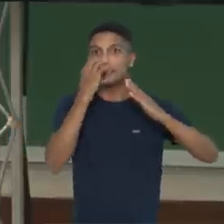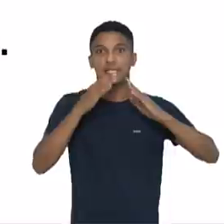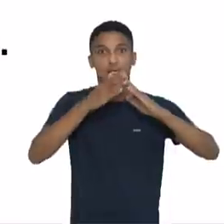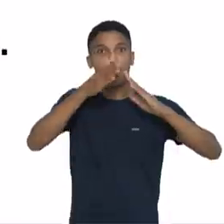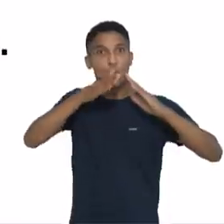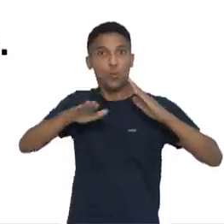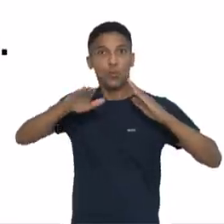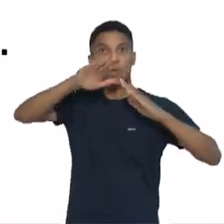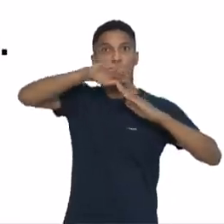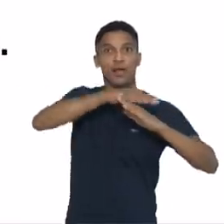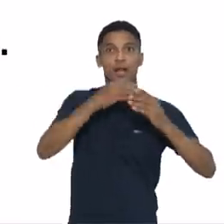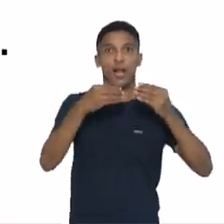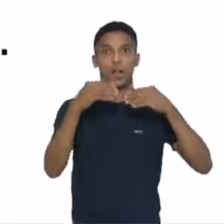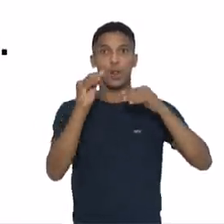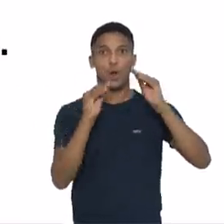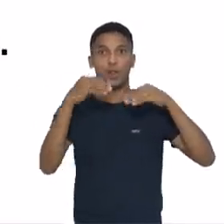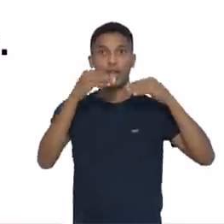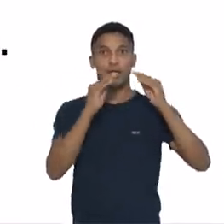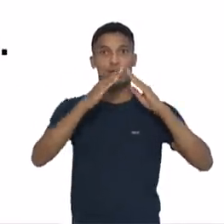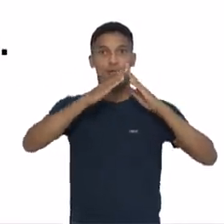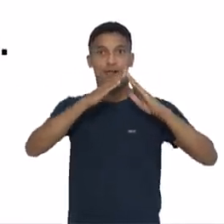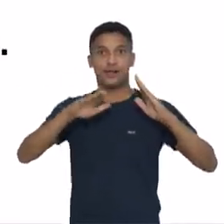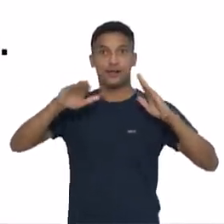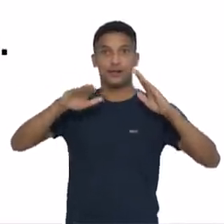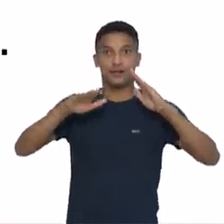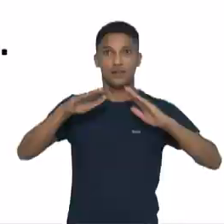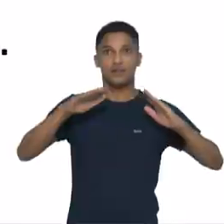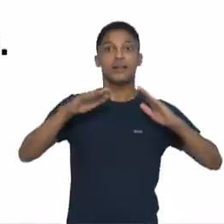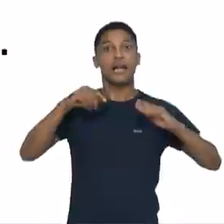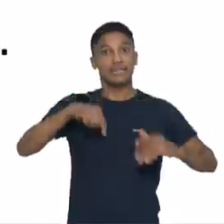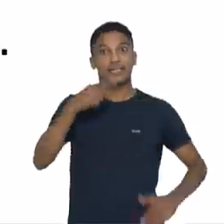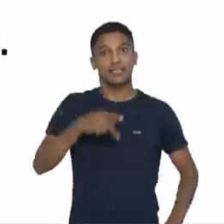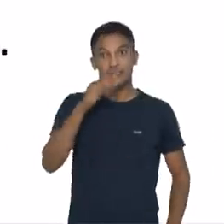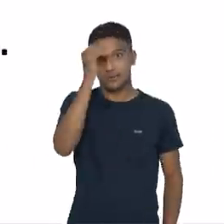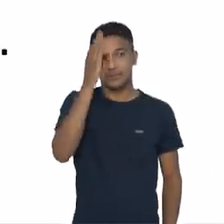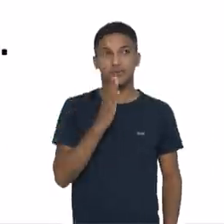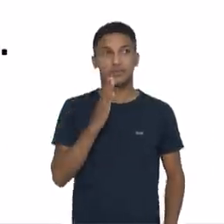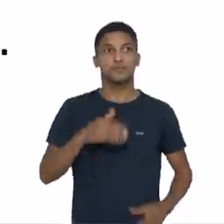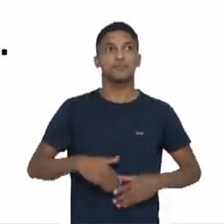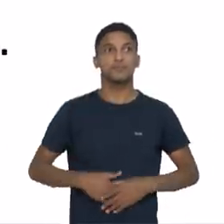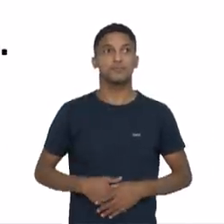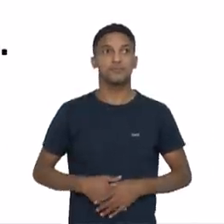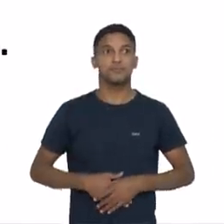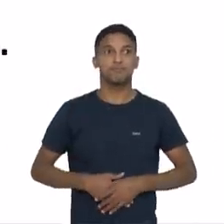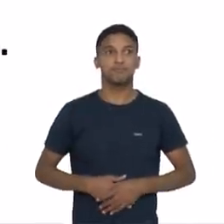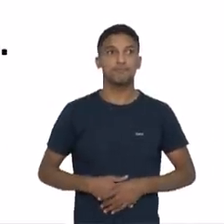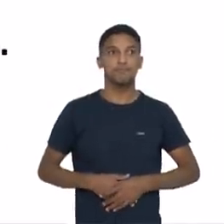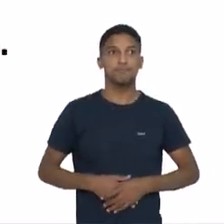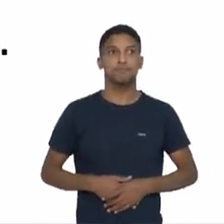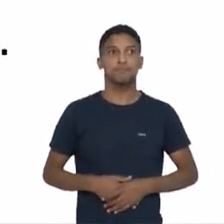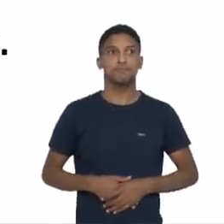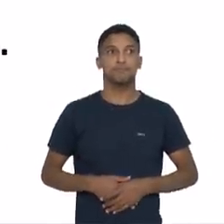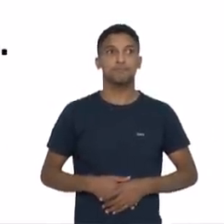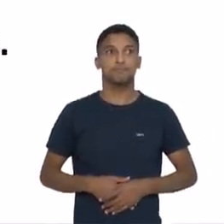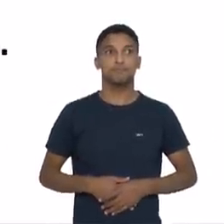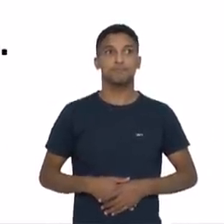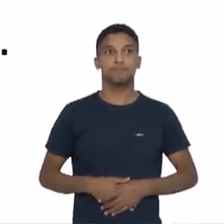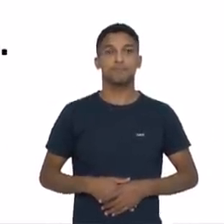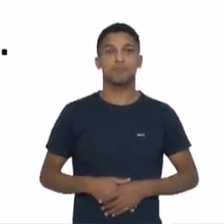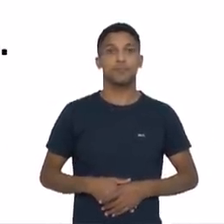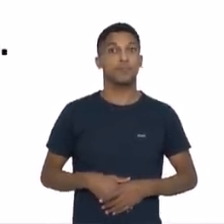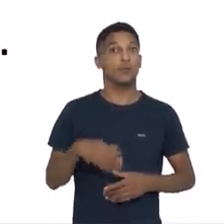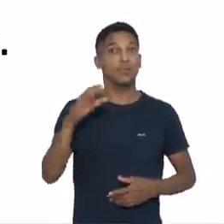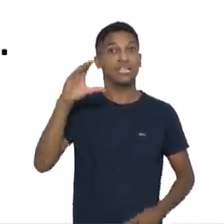Nas apresentações dos povos ciganos tinha opção amarela, domadores de animais, desenhistas,